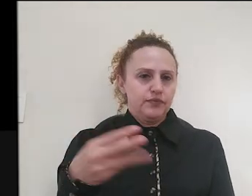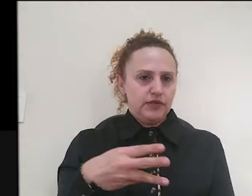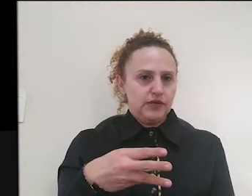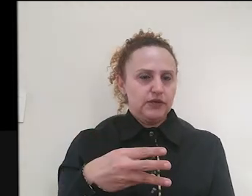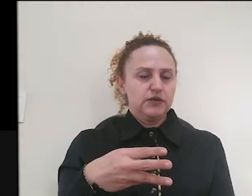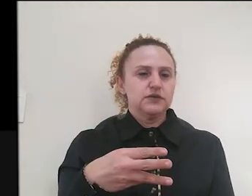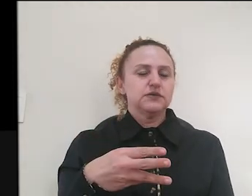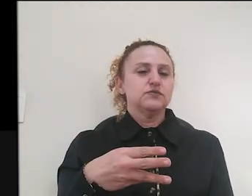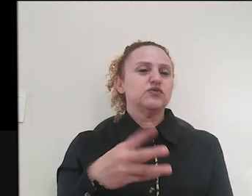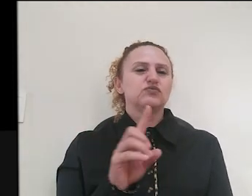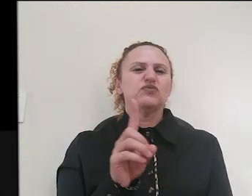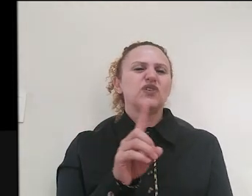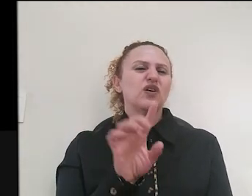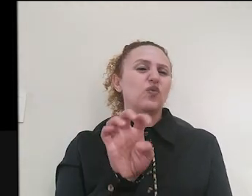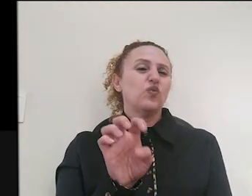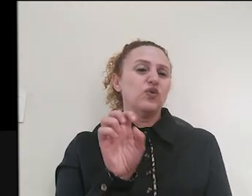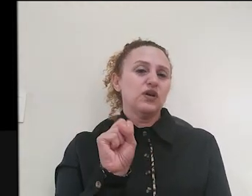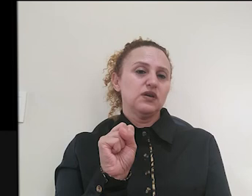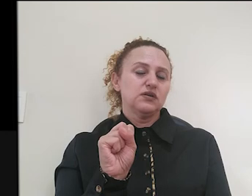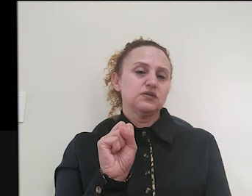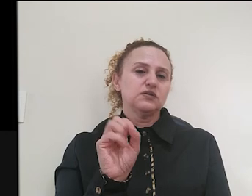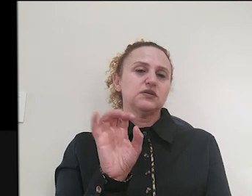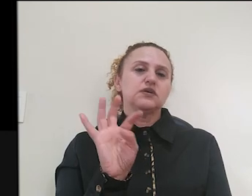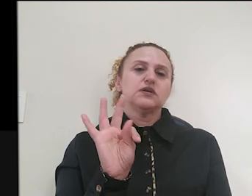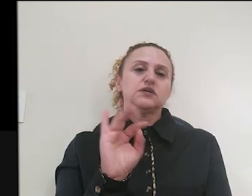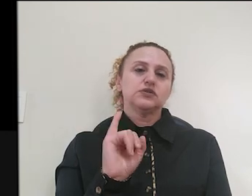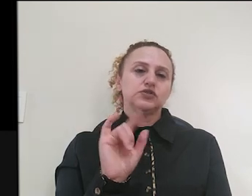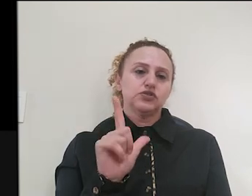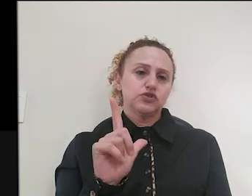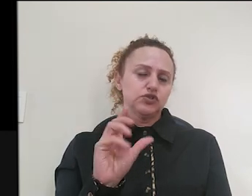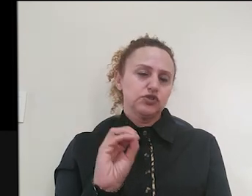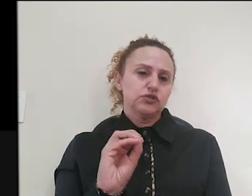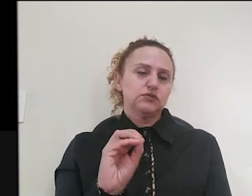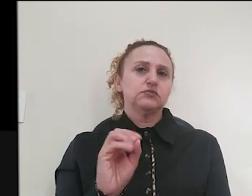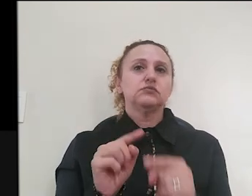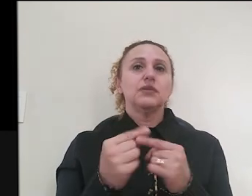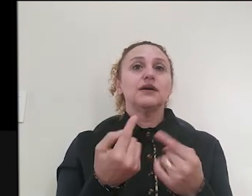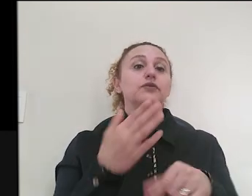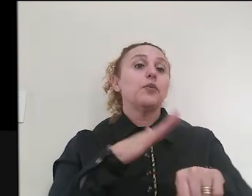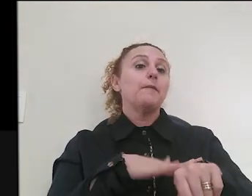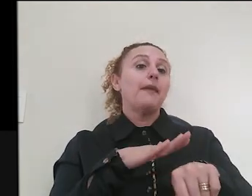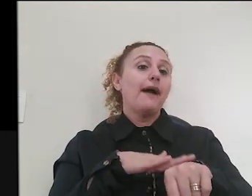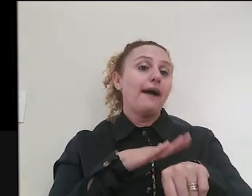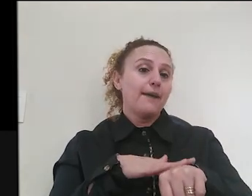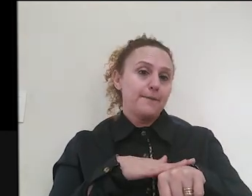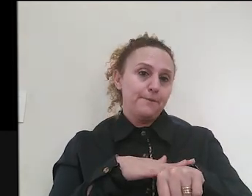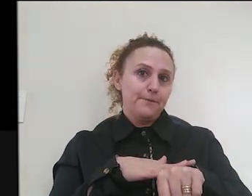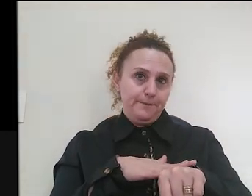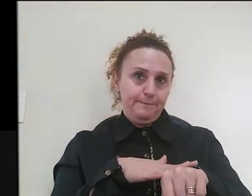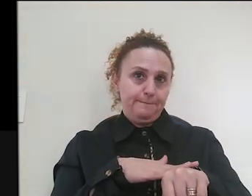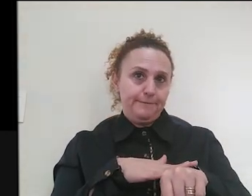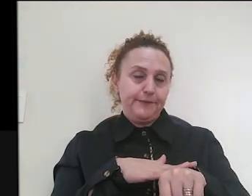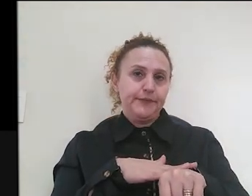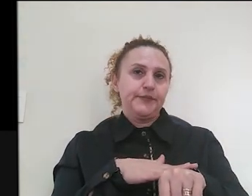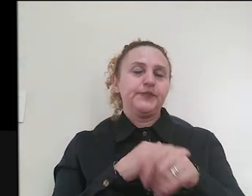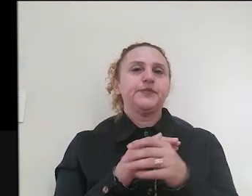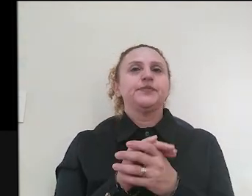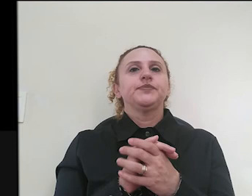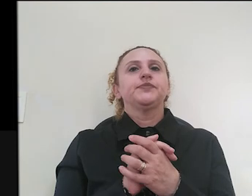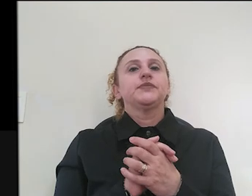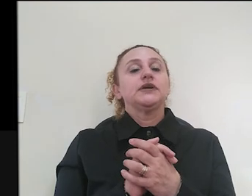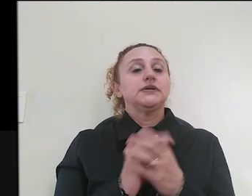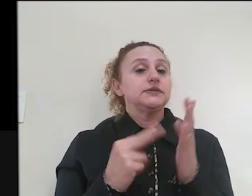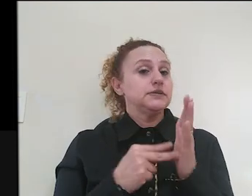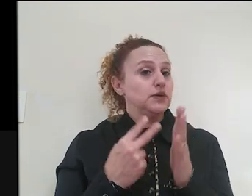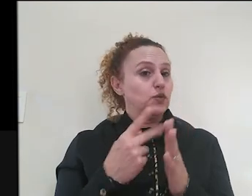estilo, né, mas um complexo de estilos de época que apresenta alguns pontos coincidentes. Esses pontos em comum seriam, segundo a Lídia